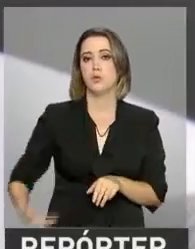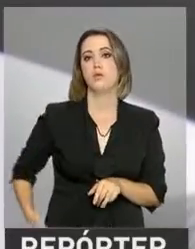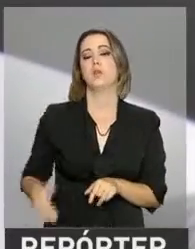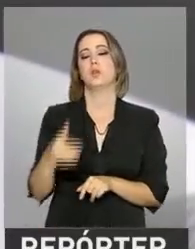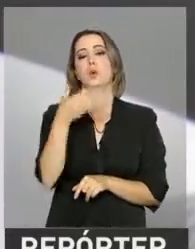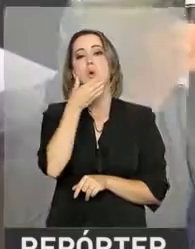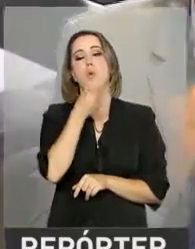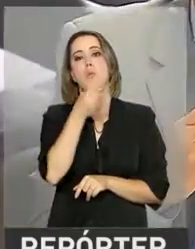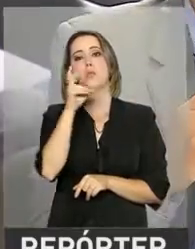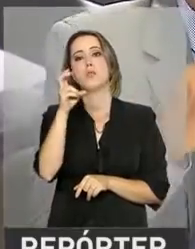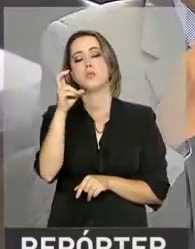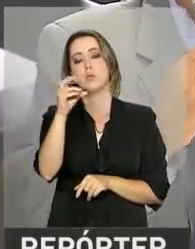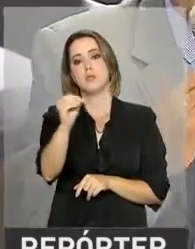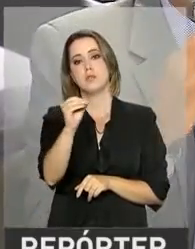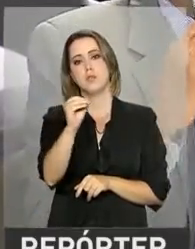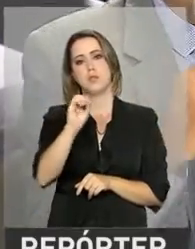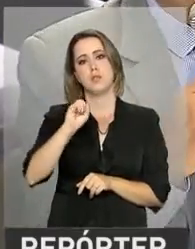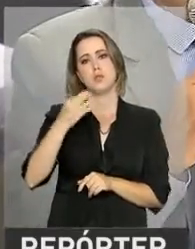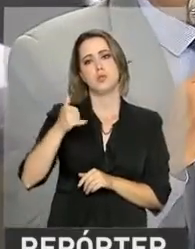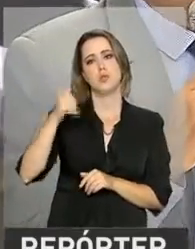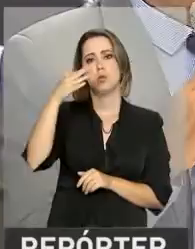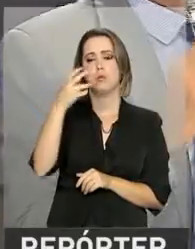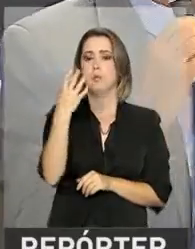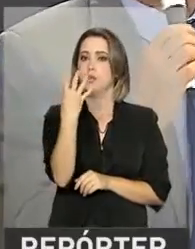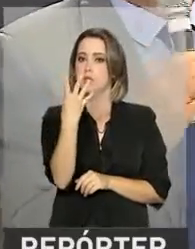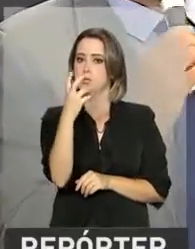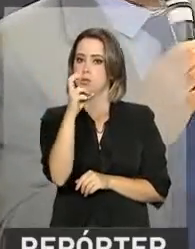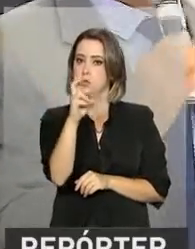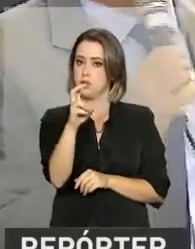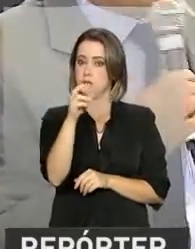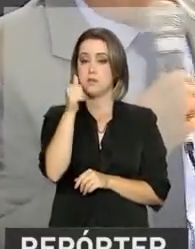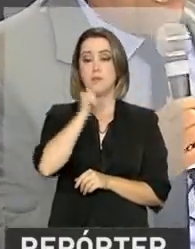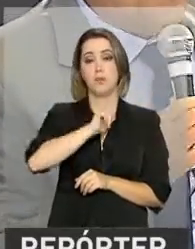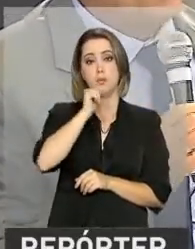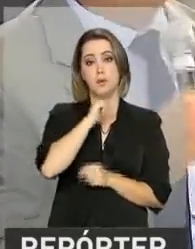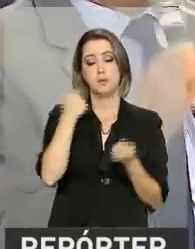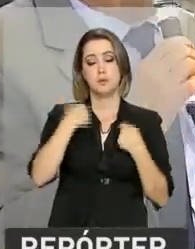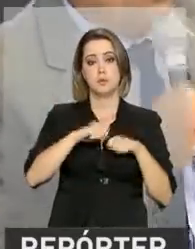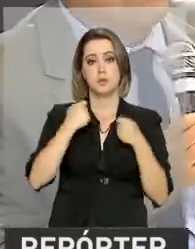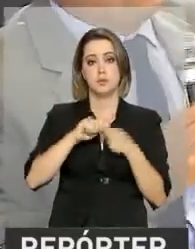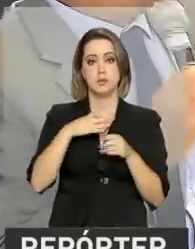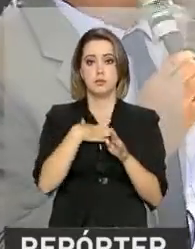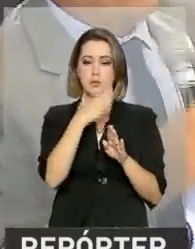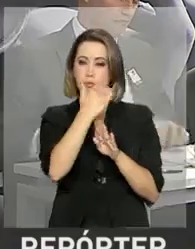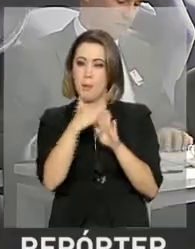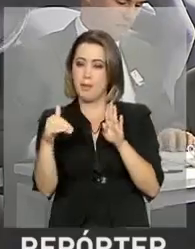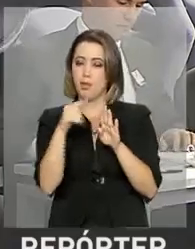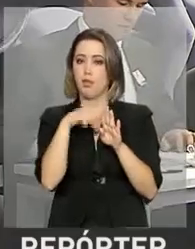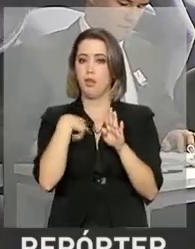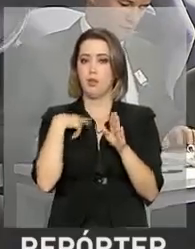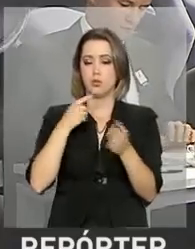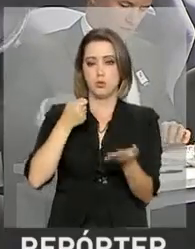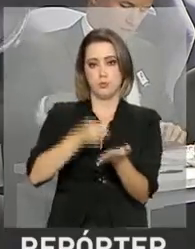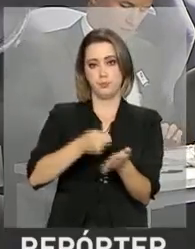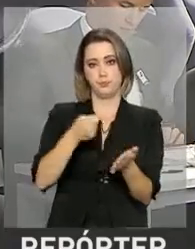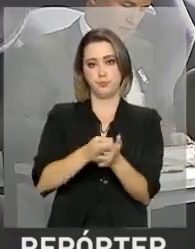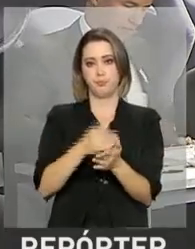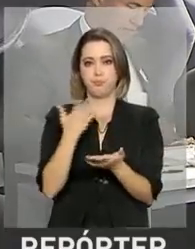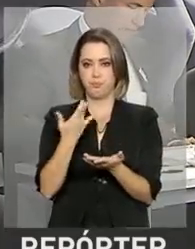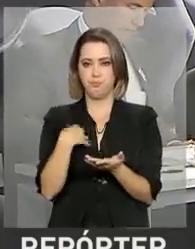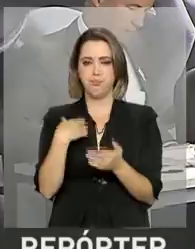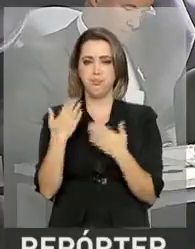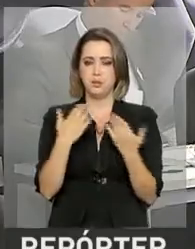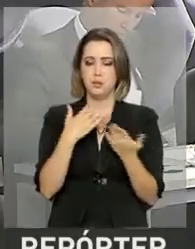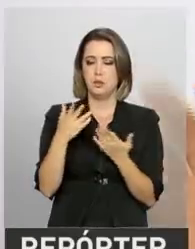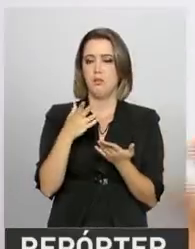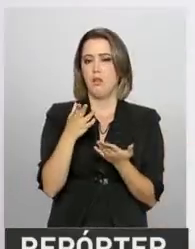ou mais e mulheres com 45 anos de idade ou mais deverão cumprir um período adicional de contribuição uma espécie